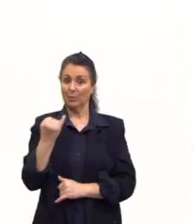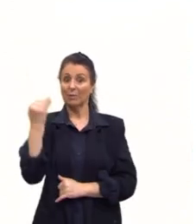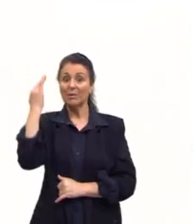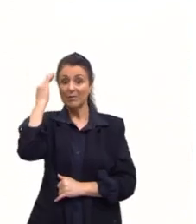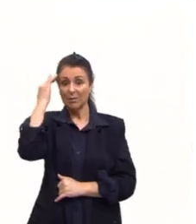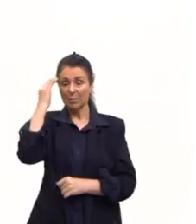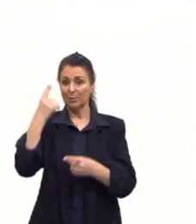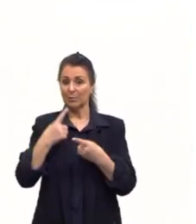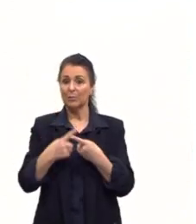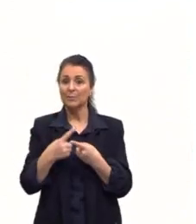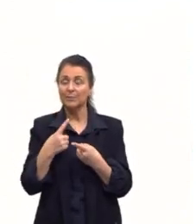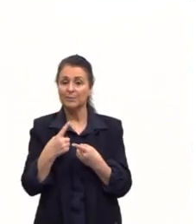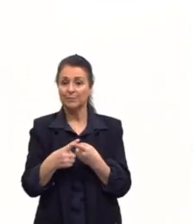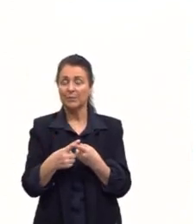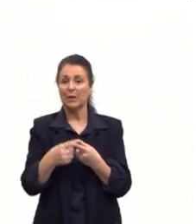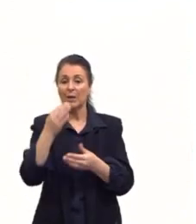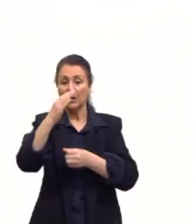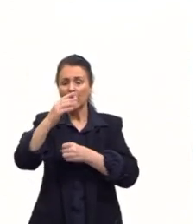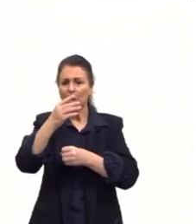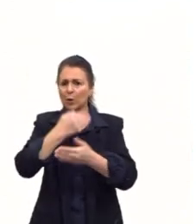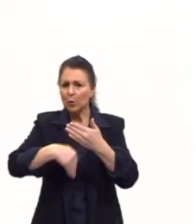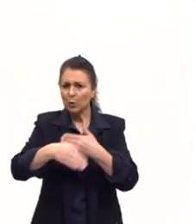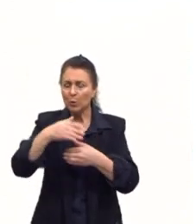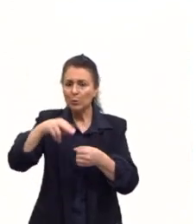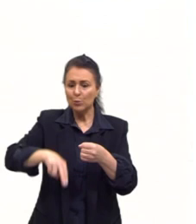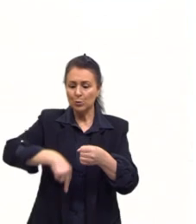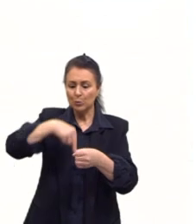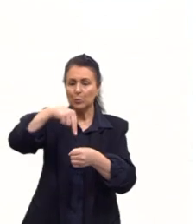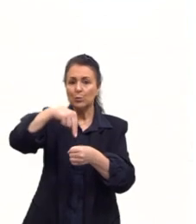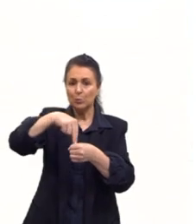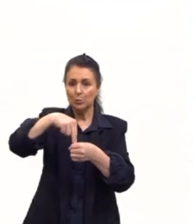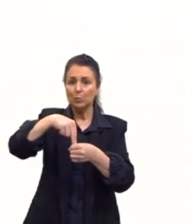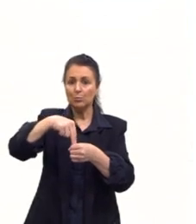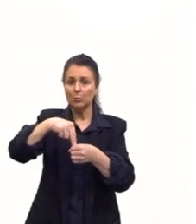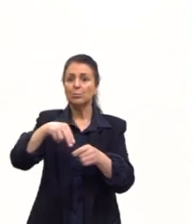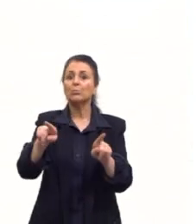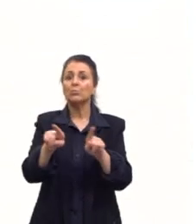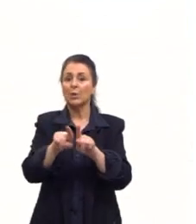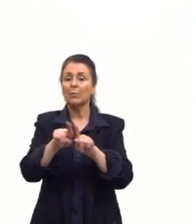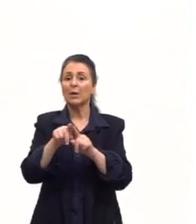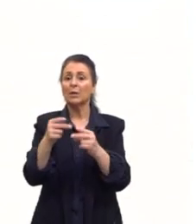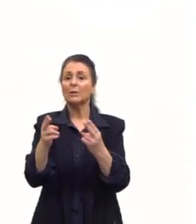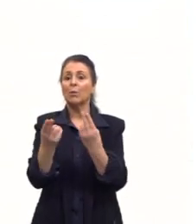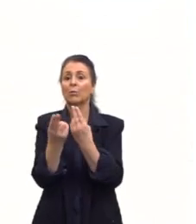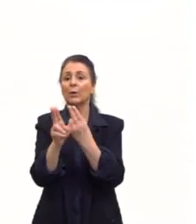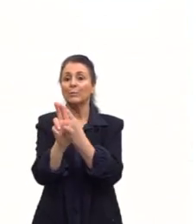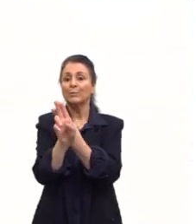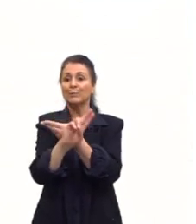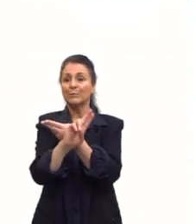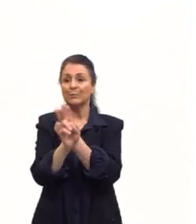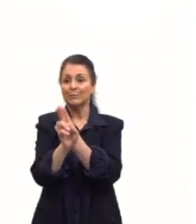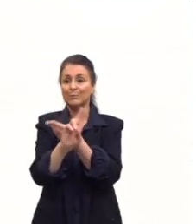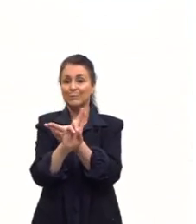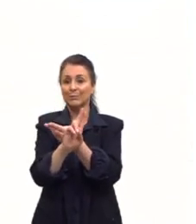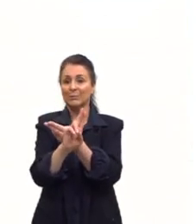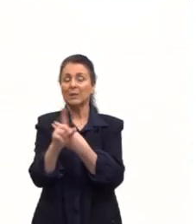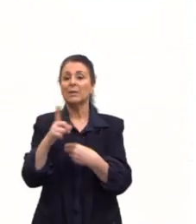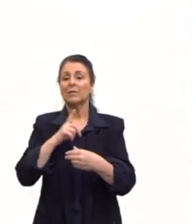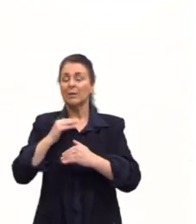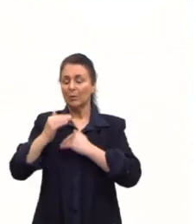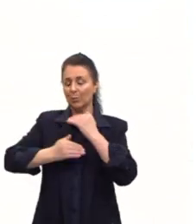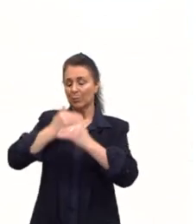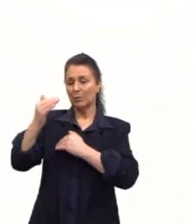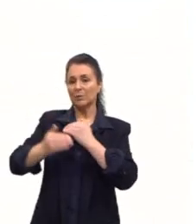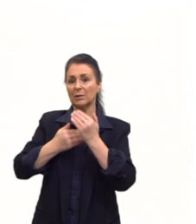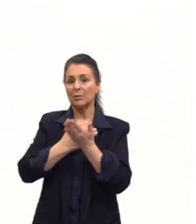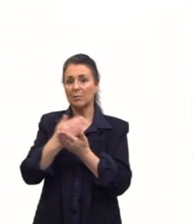tá todos os núcleos que são formados eles também são radioativos então eu vou ter um é isso